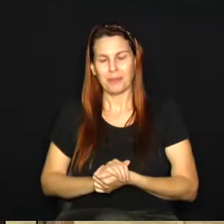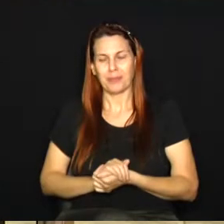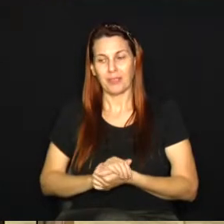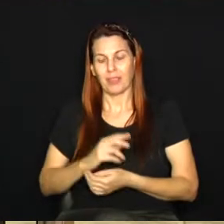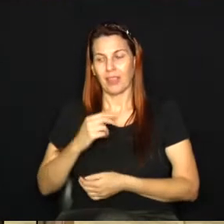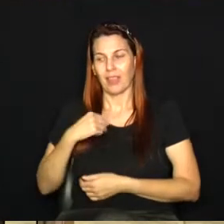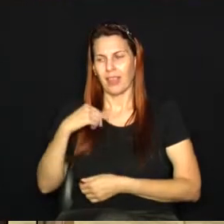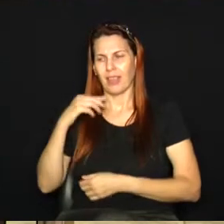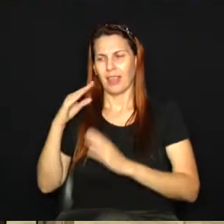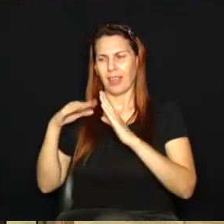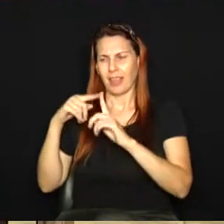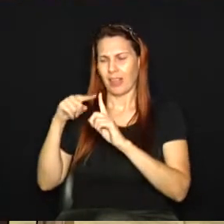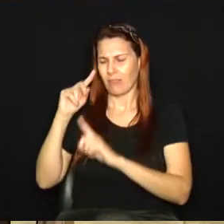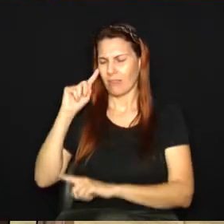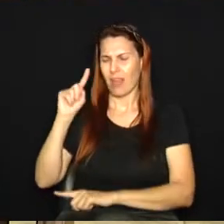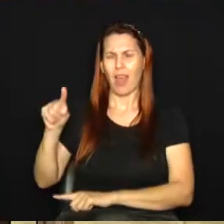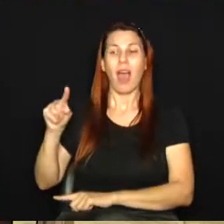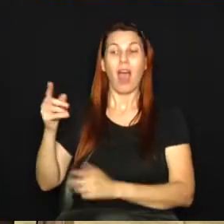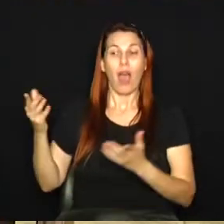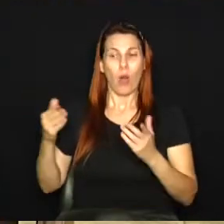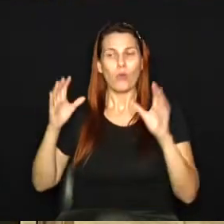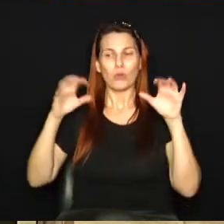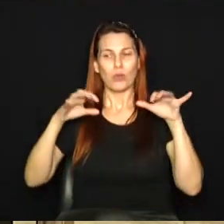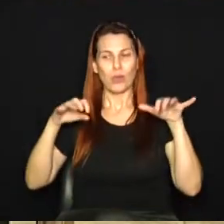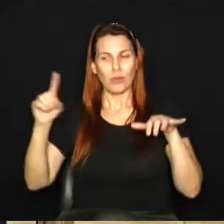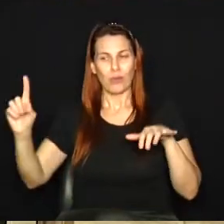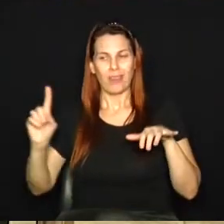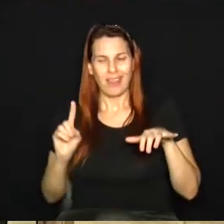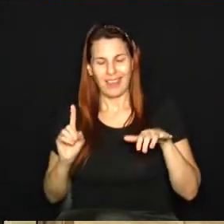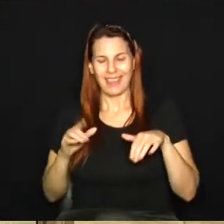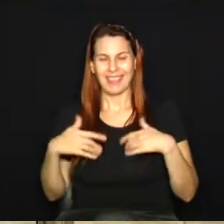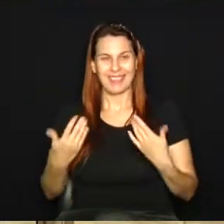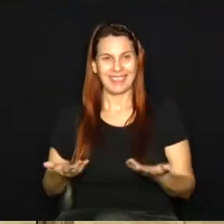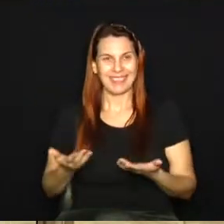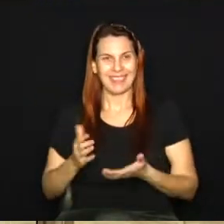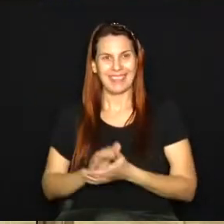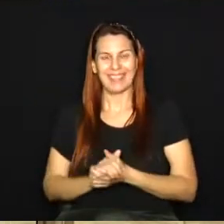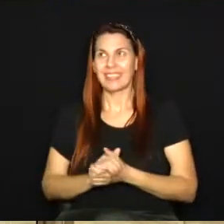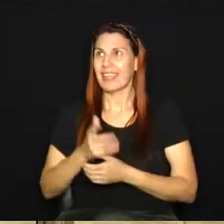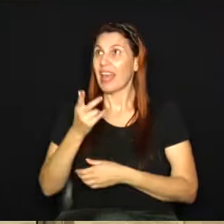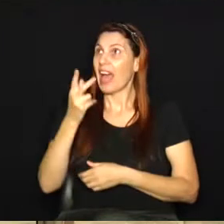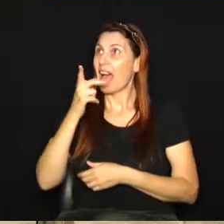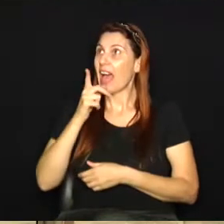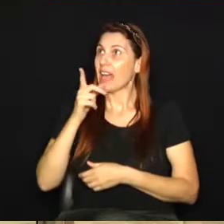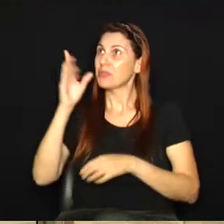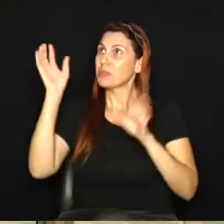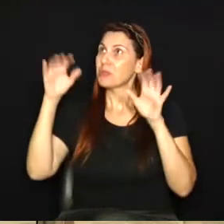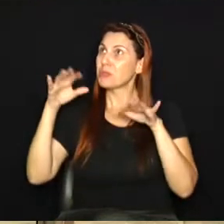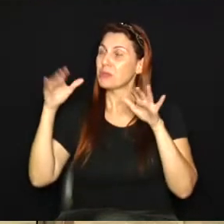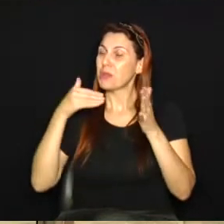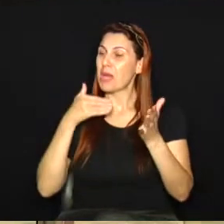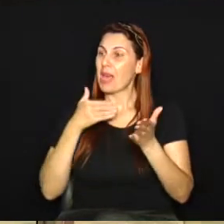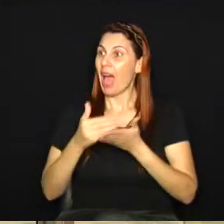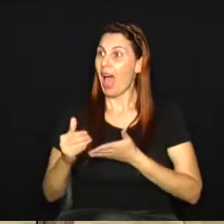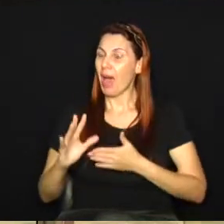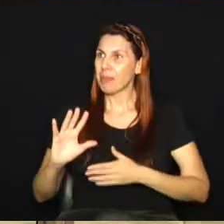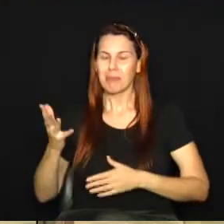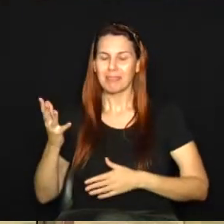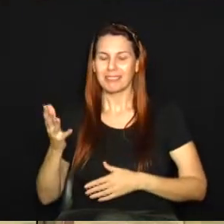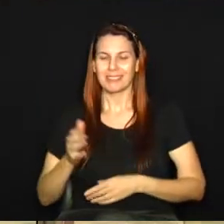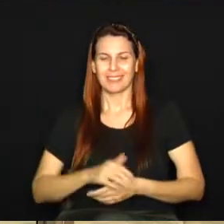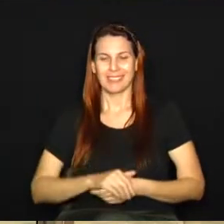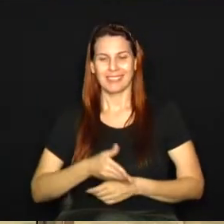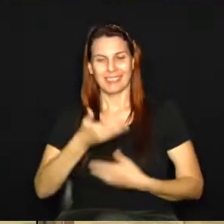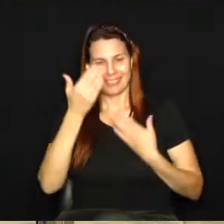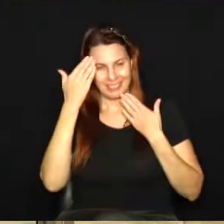lá na igreja, eu falo, vai chover hoje, né? Vai chover, né? E, de repente, desaba o tempo lá, né? Obrigado também a